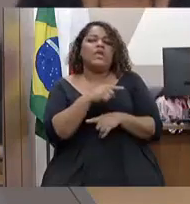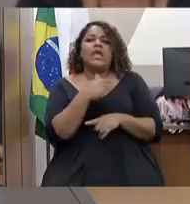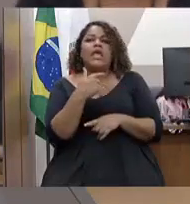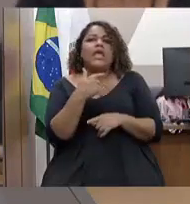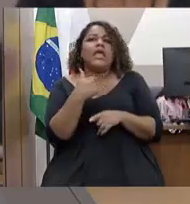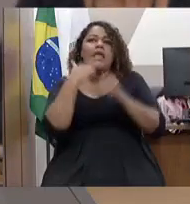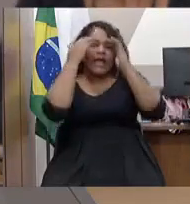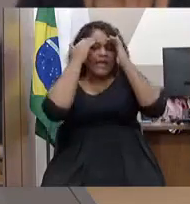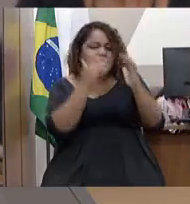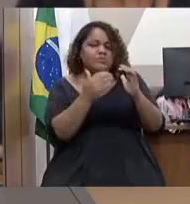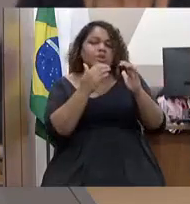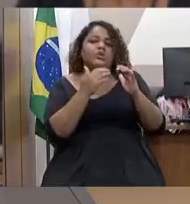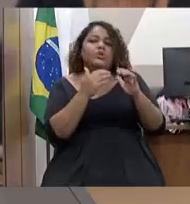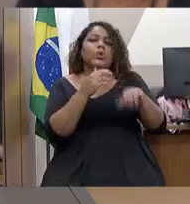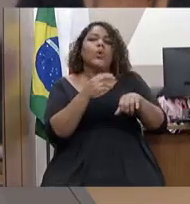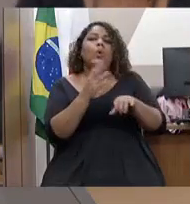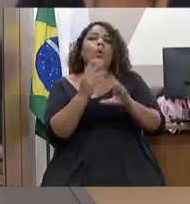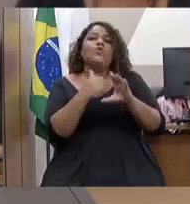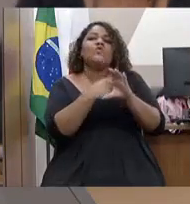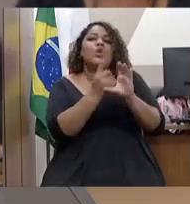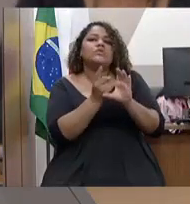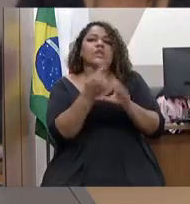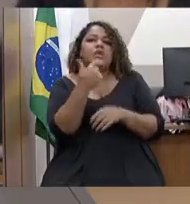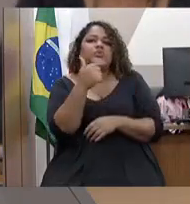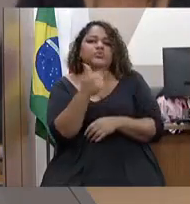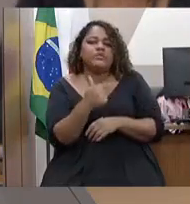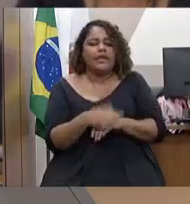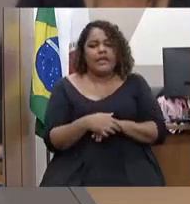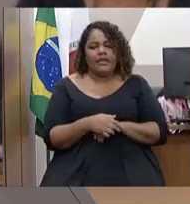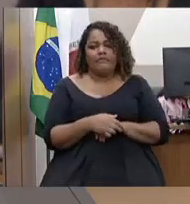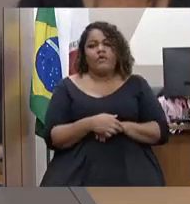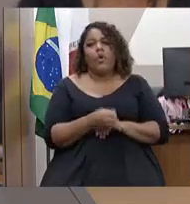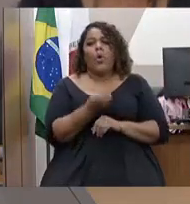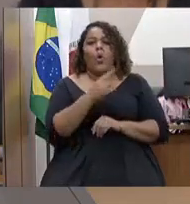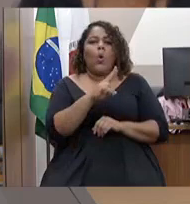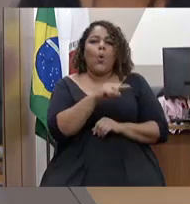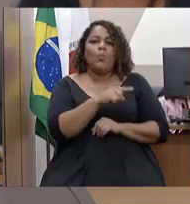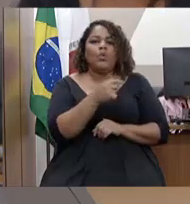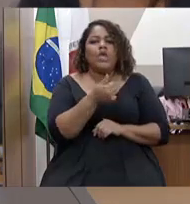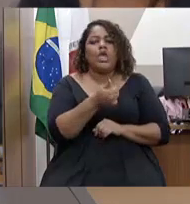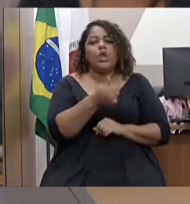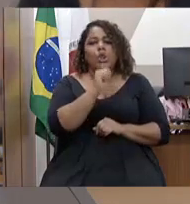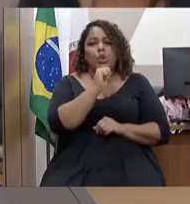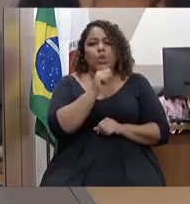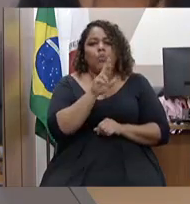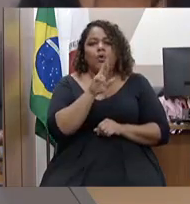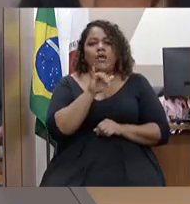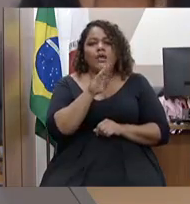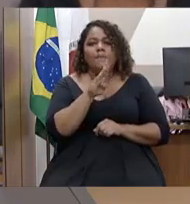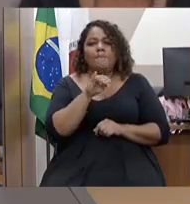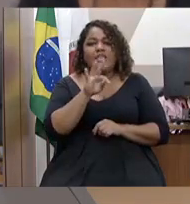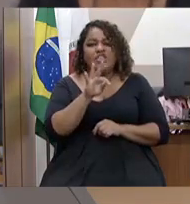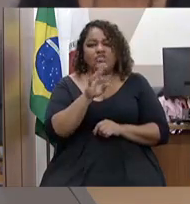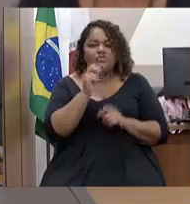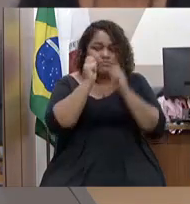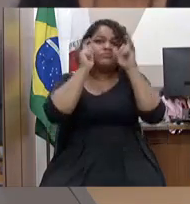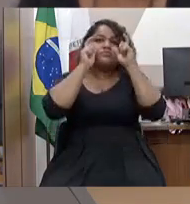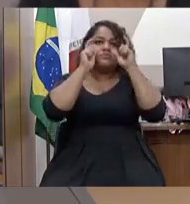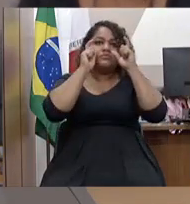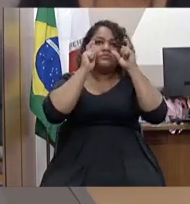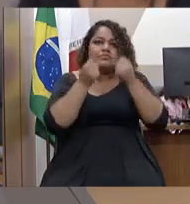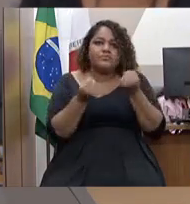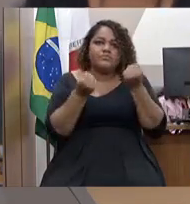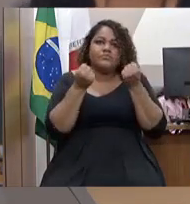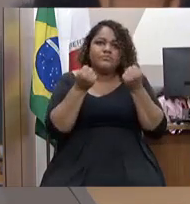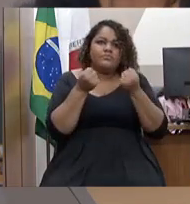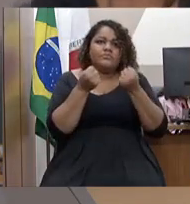velocidade é porque tomou Rebite né que o pessoal gosta de falar que tomou um medicamento para dirigir muito por